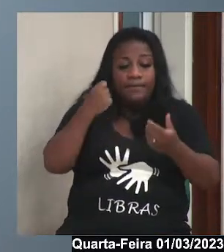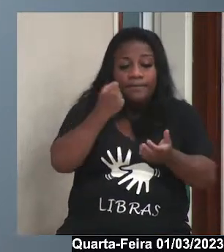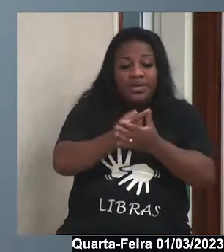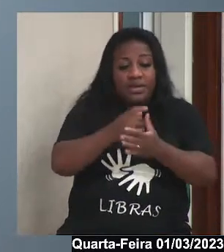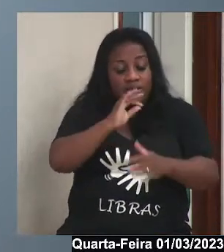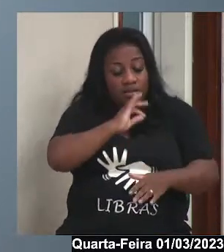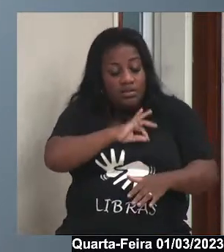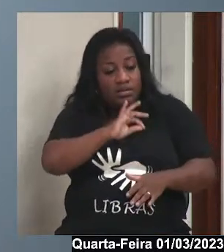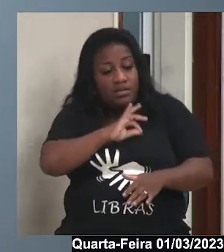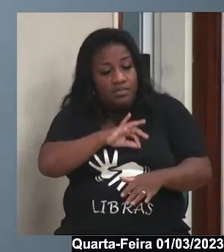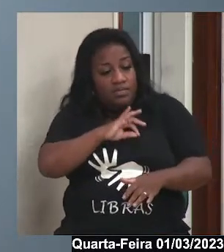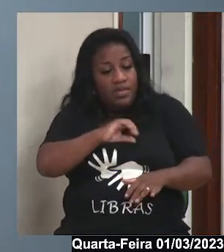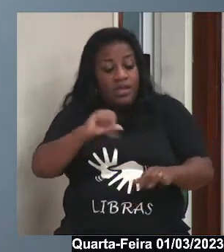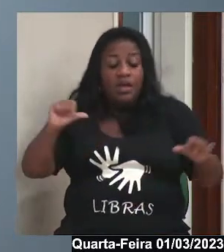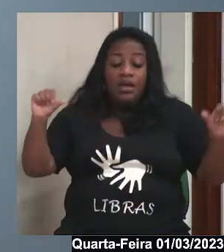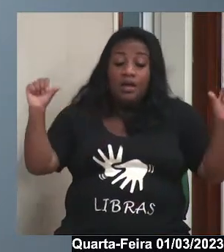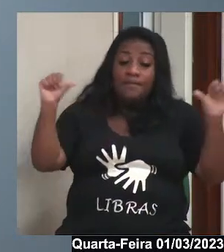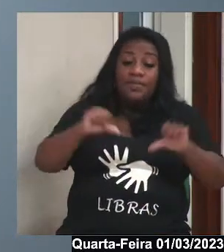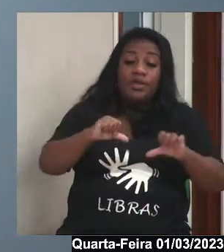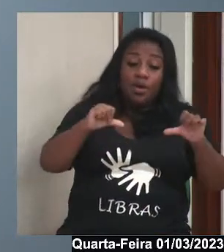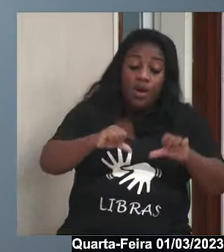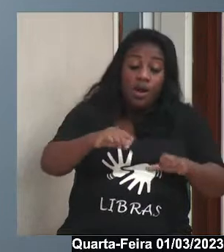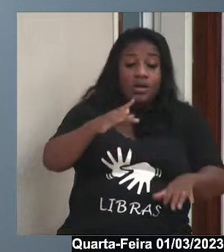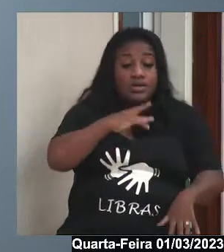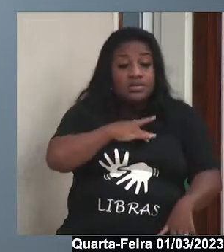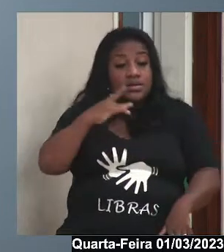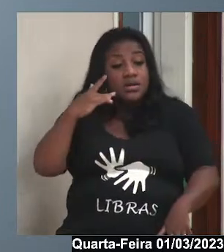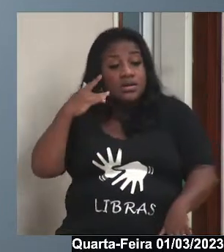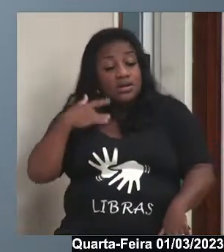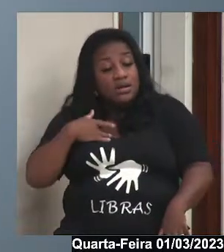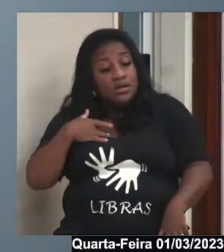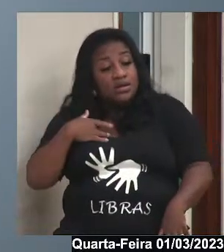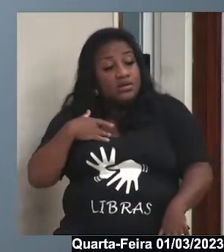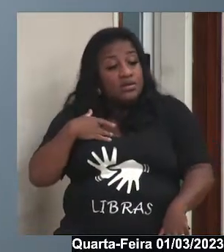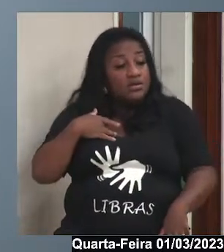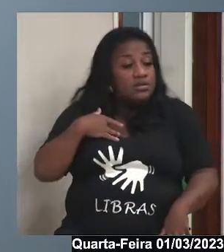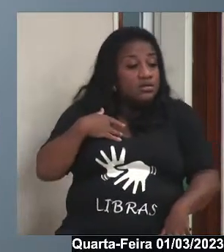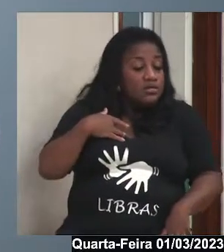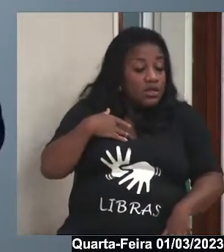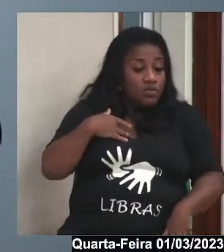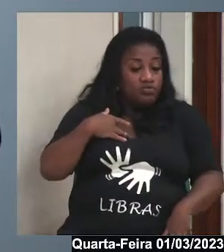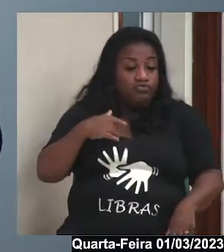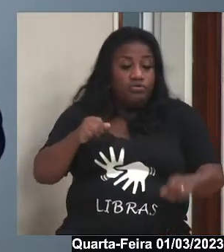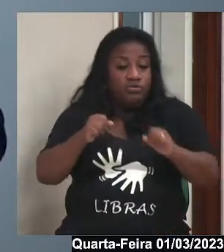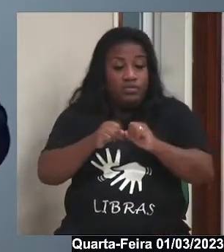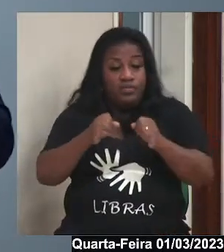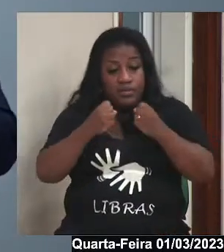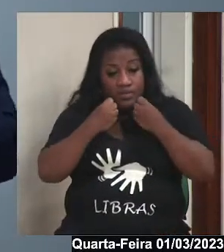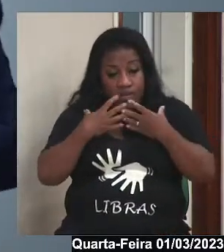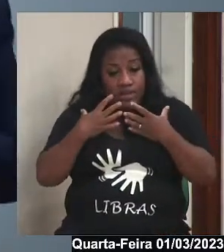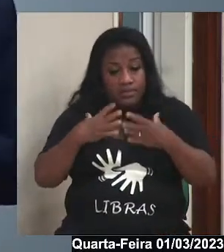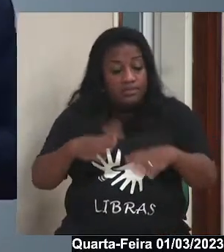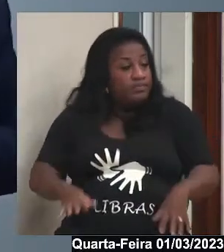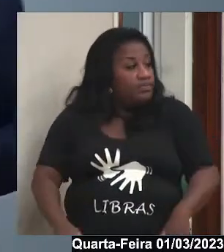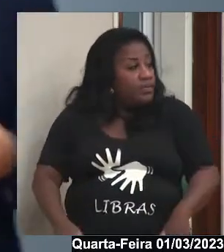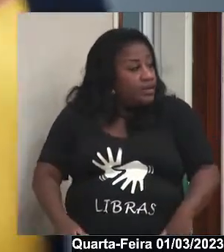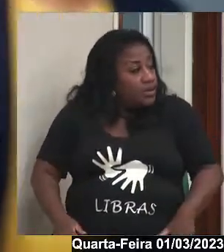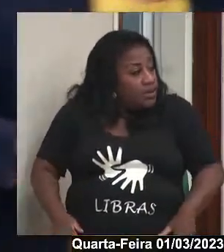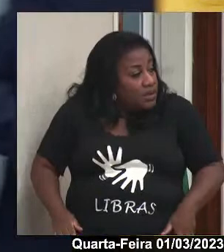saúde, ter a pior saúde da nossa região, é culpa do senhor que não está gerindo bem a nossa cidade.